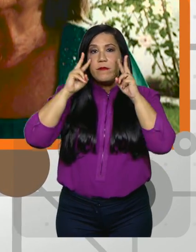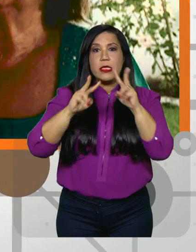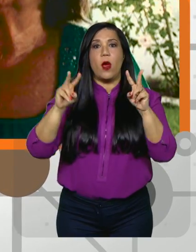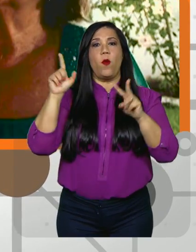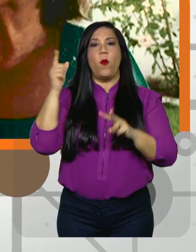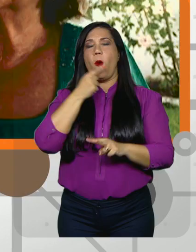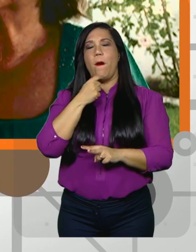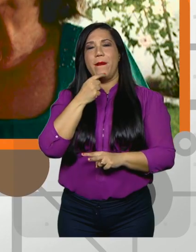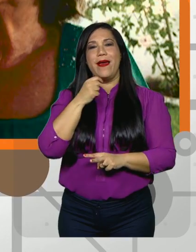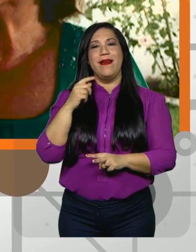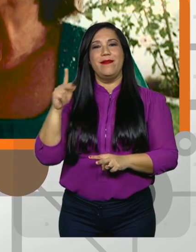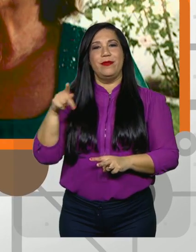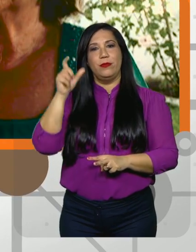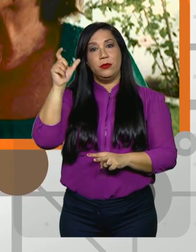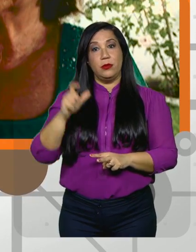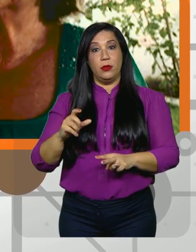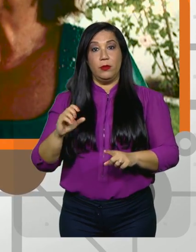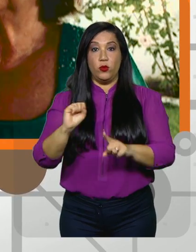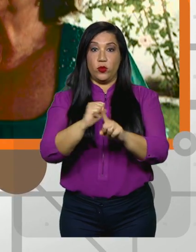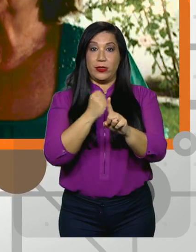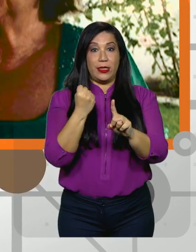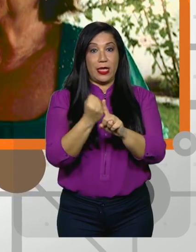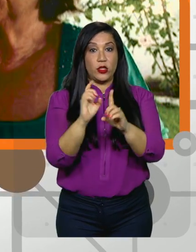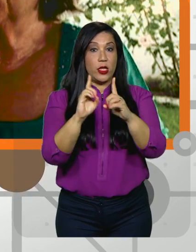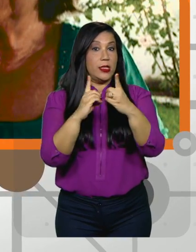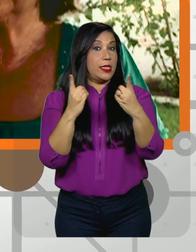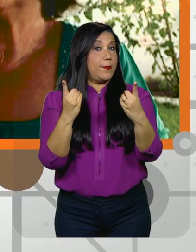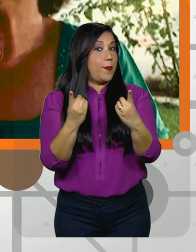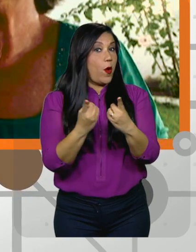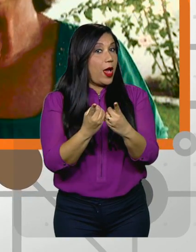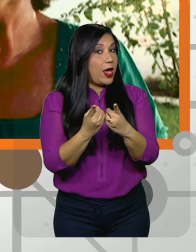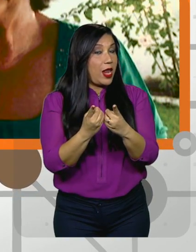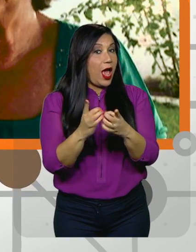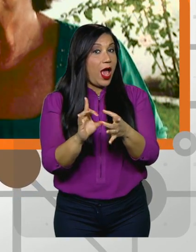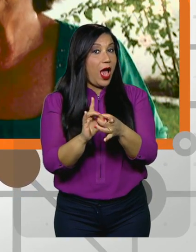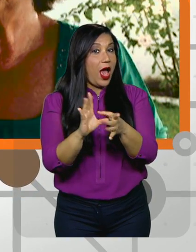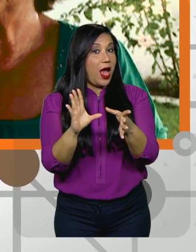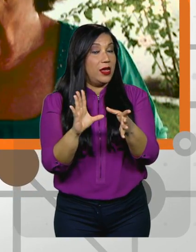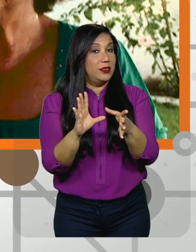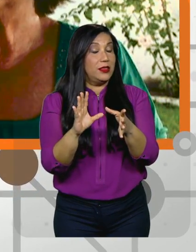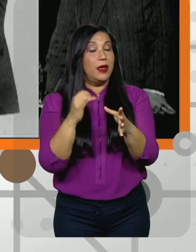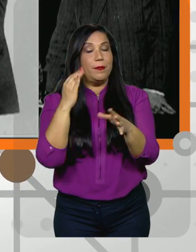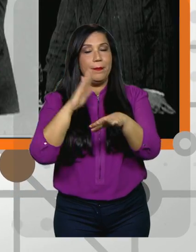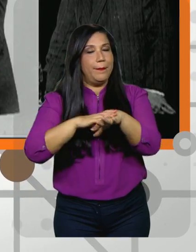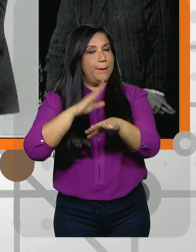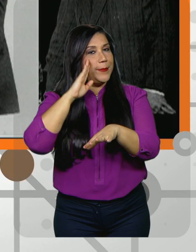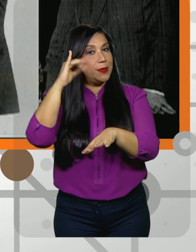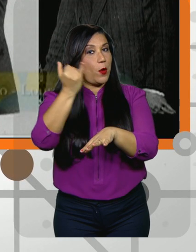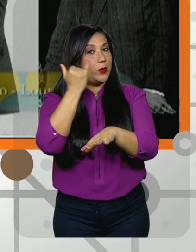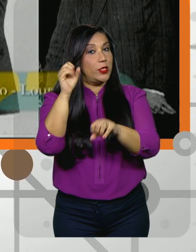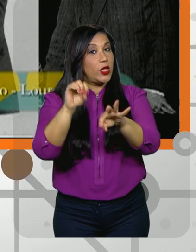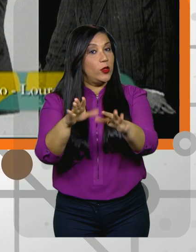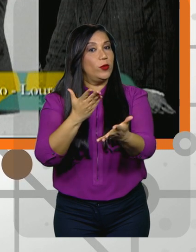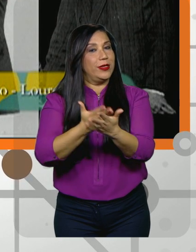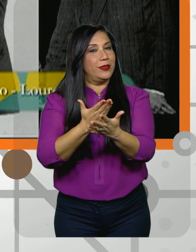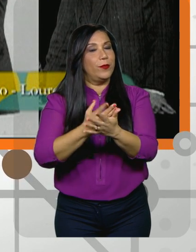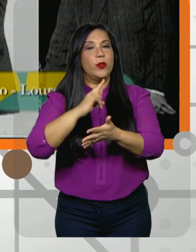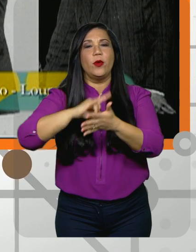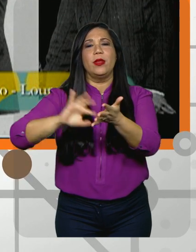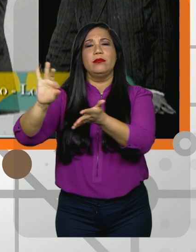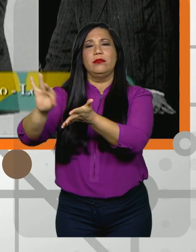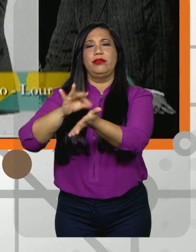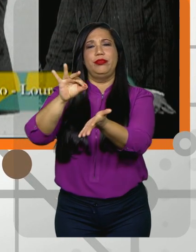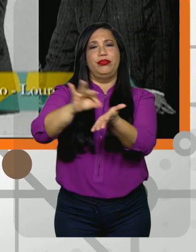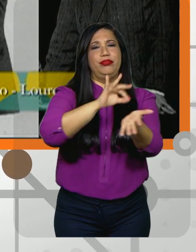que uma sociedade democrática não se constitui sem educação. Um documento assinado por vários